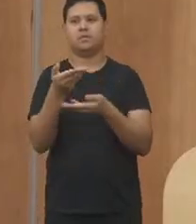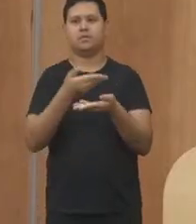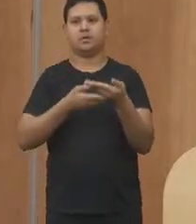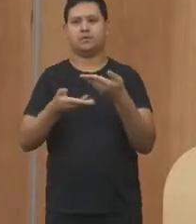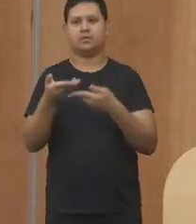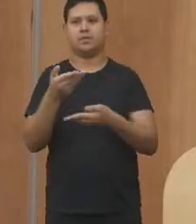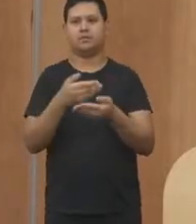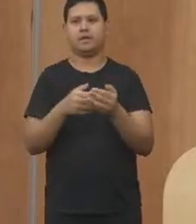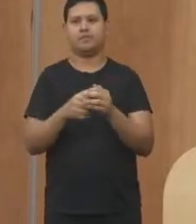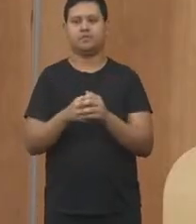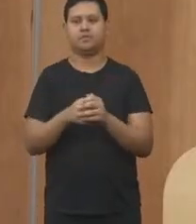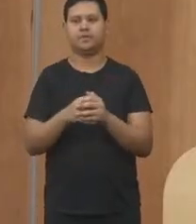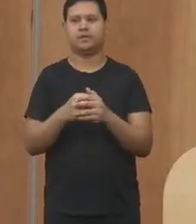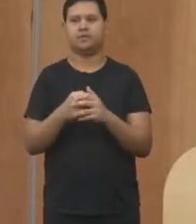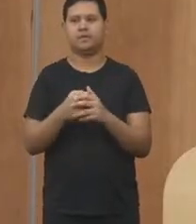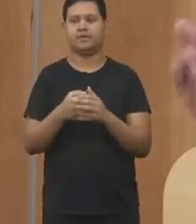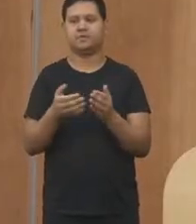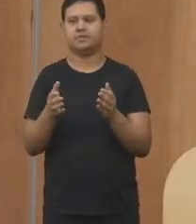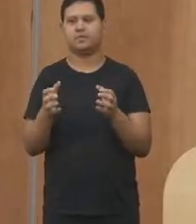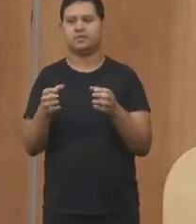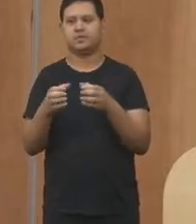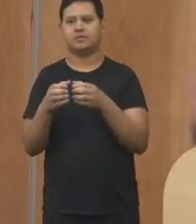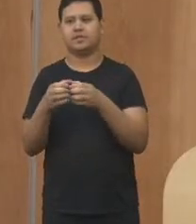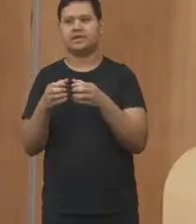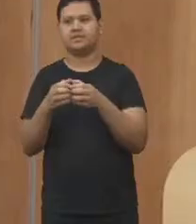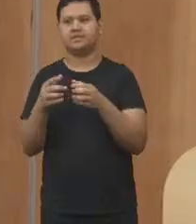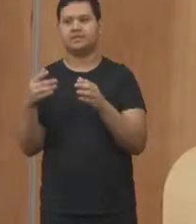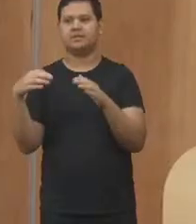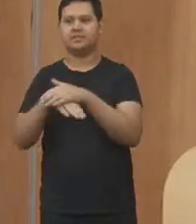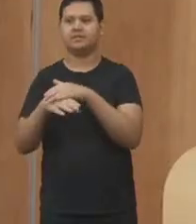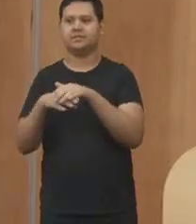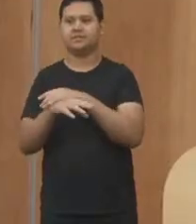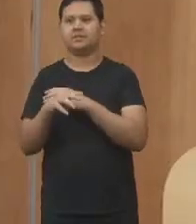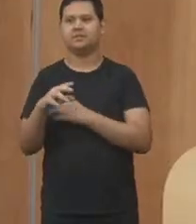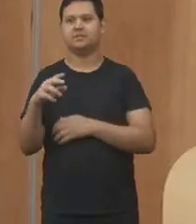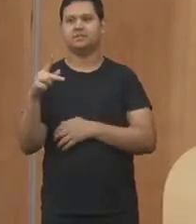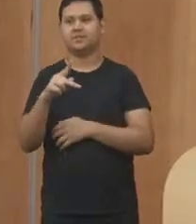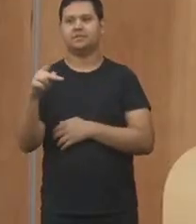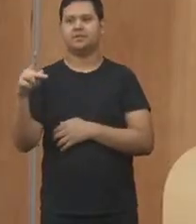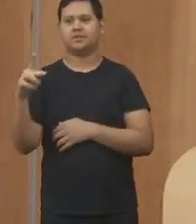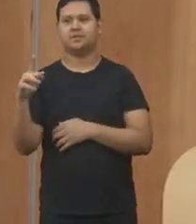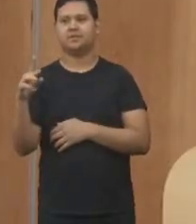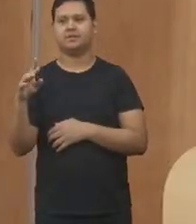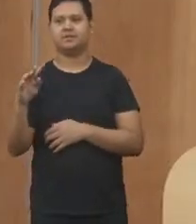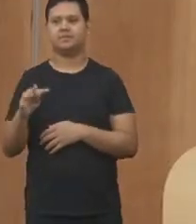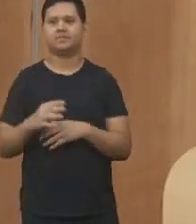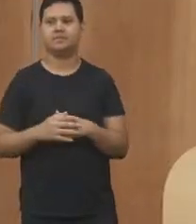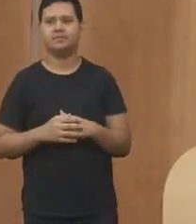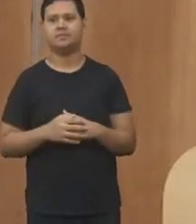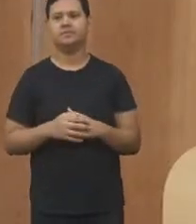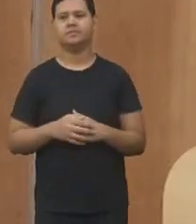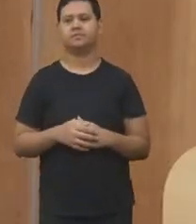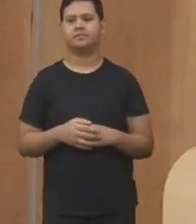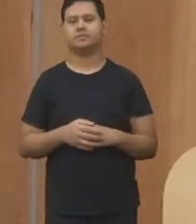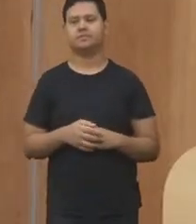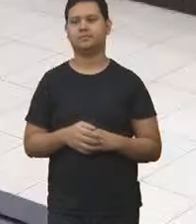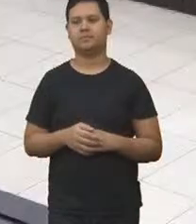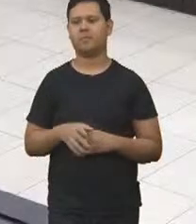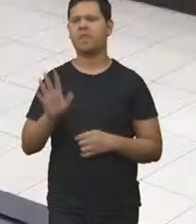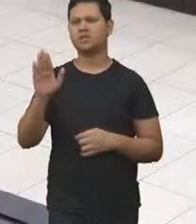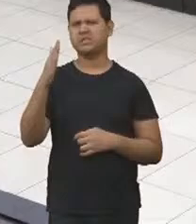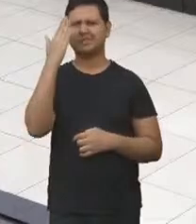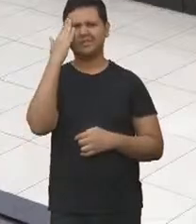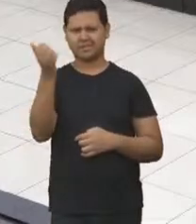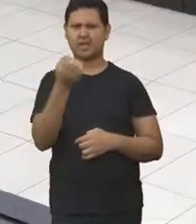de serviço que vai oferecer, para entrar no PPA e nas próximas leis orçamentárias. Você tem números mais ou menos